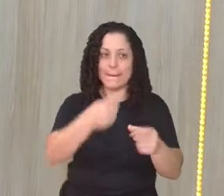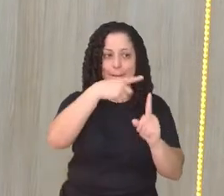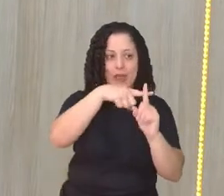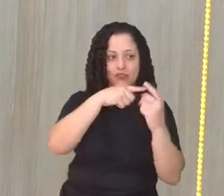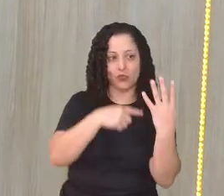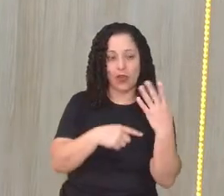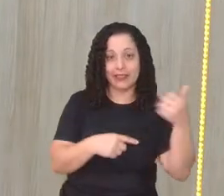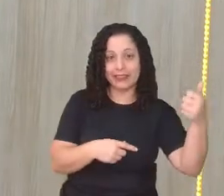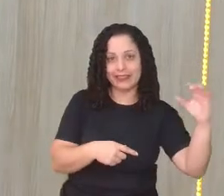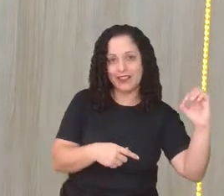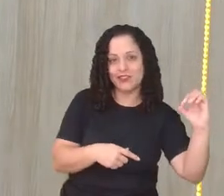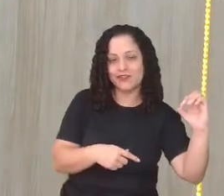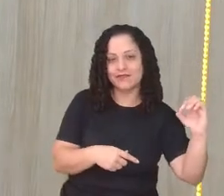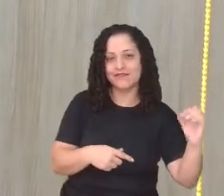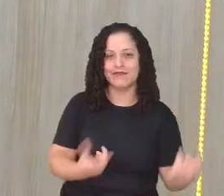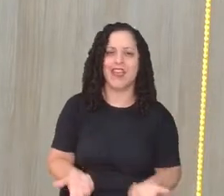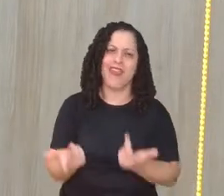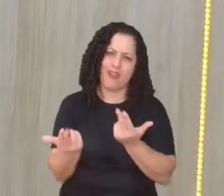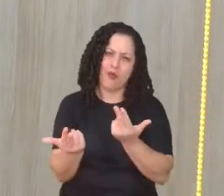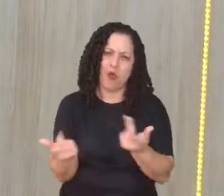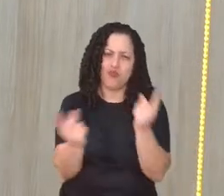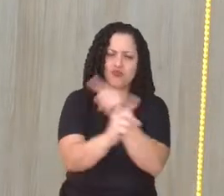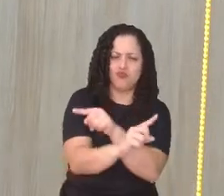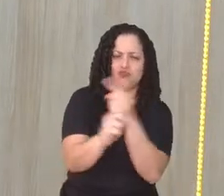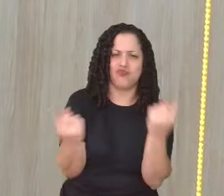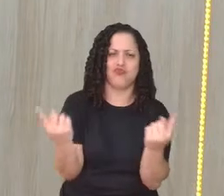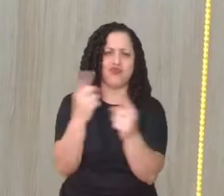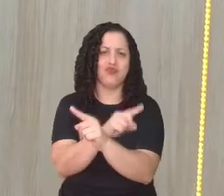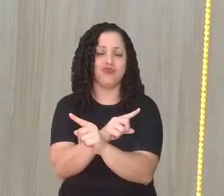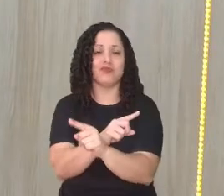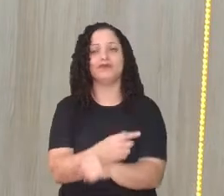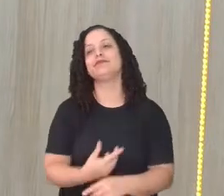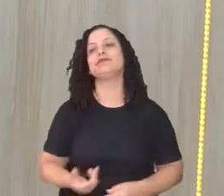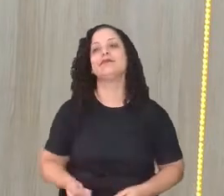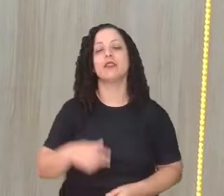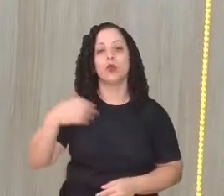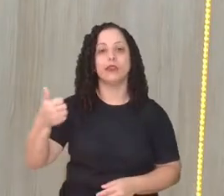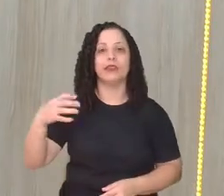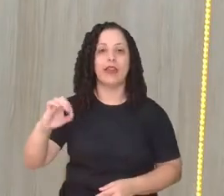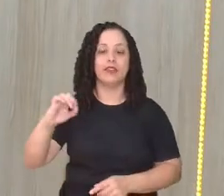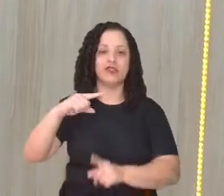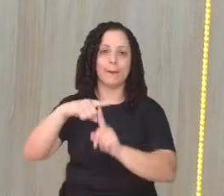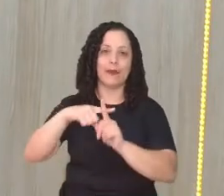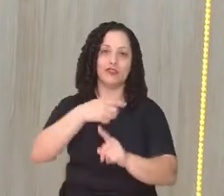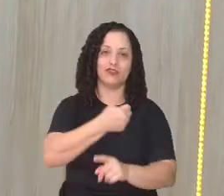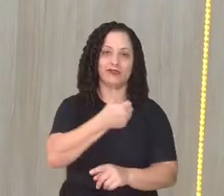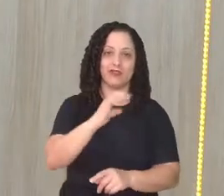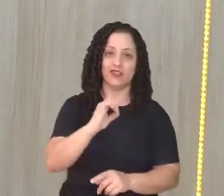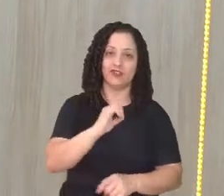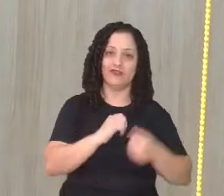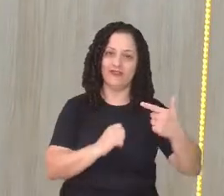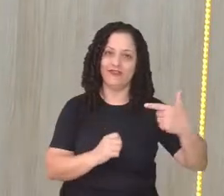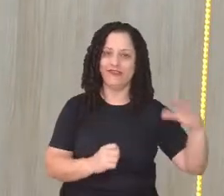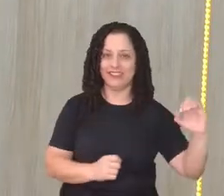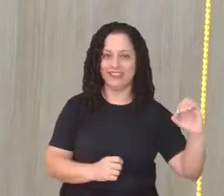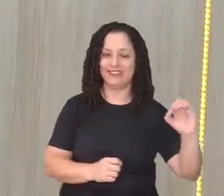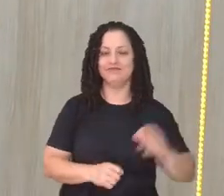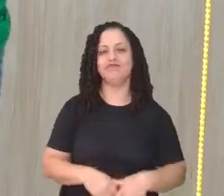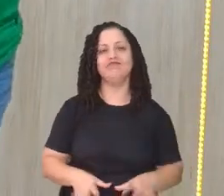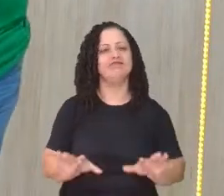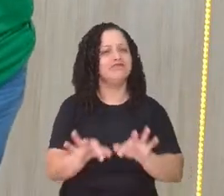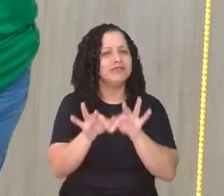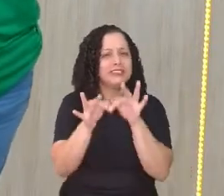4 e 6 é a mesma coisa que 6 mais 4. Mais 10. Então, 10 e 10, 20.